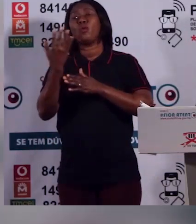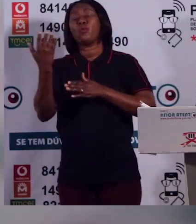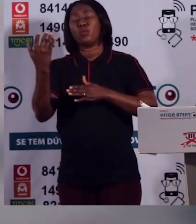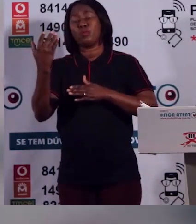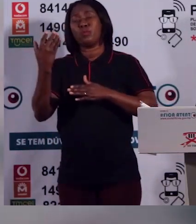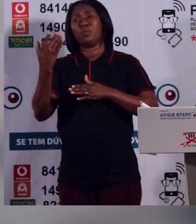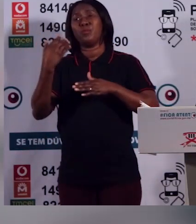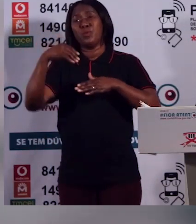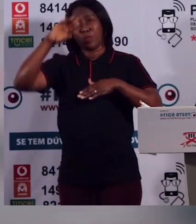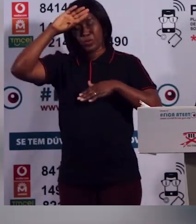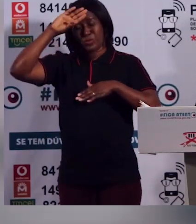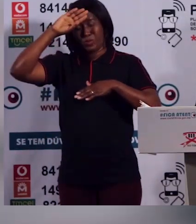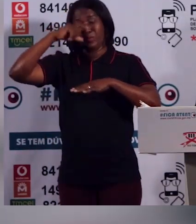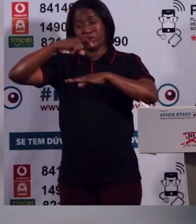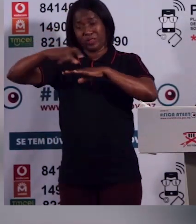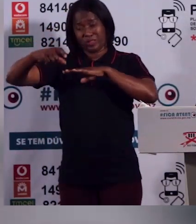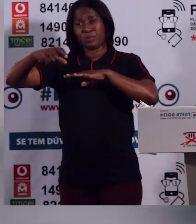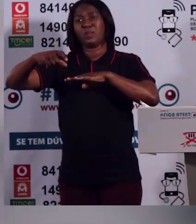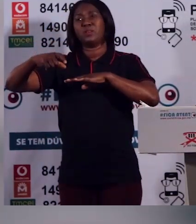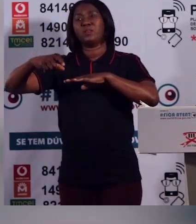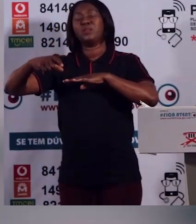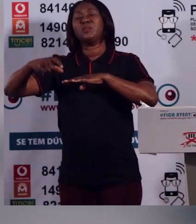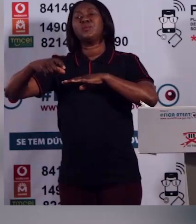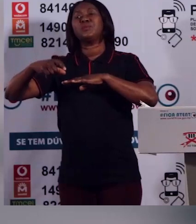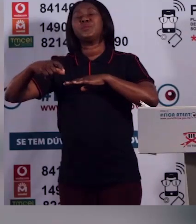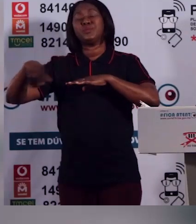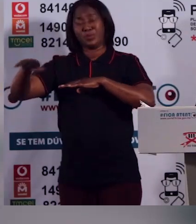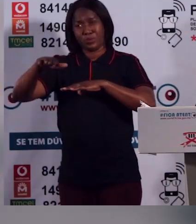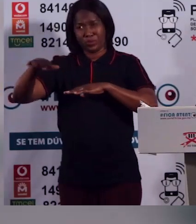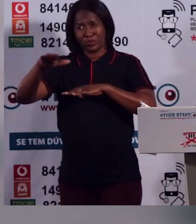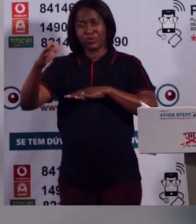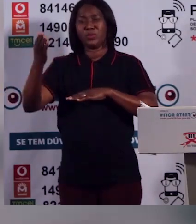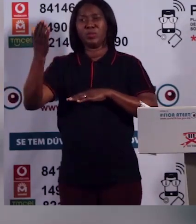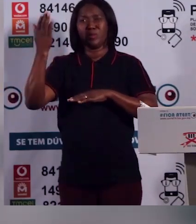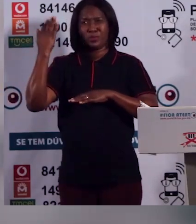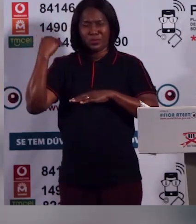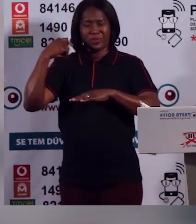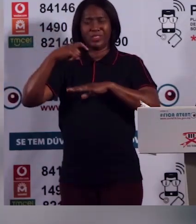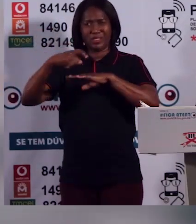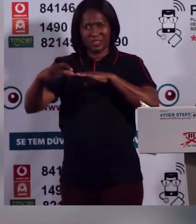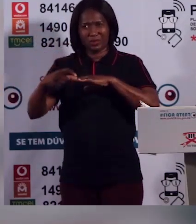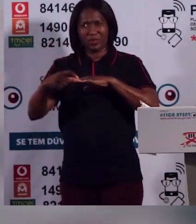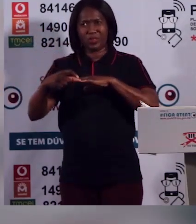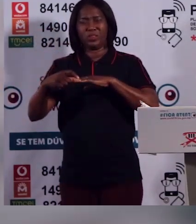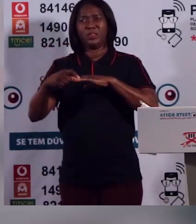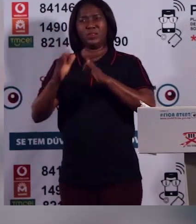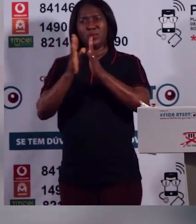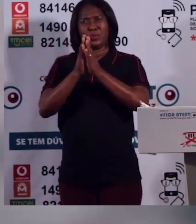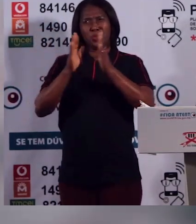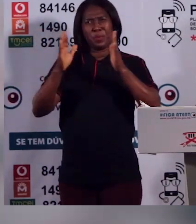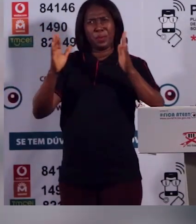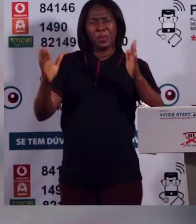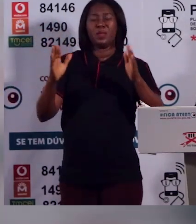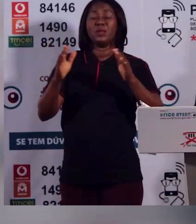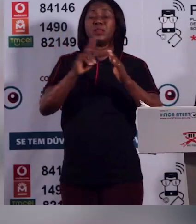semana epidemiológica. Nós, nas semanas anteriores à semana passada, durante 6